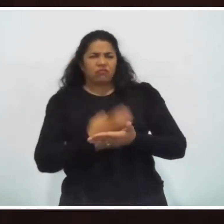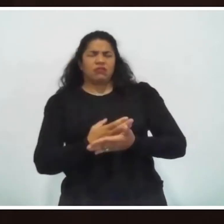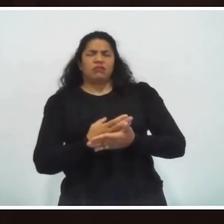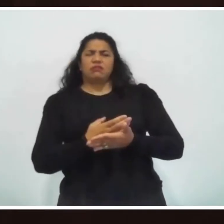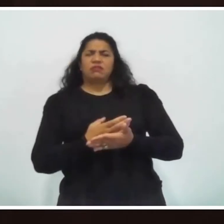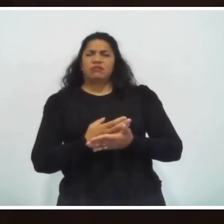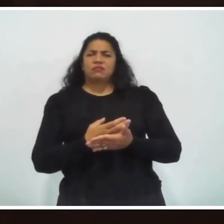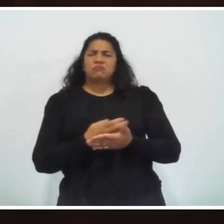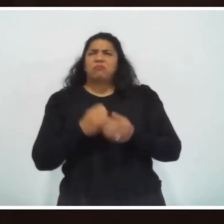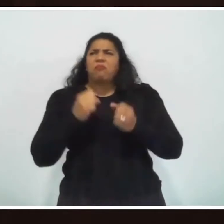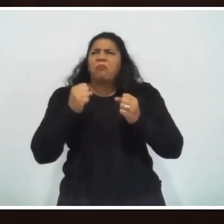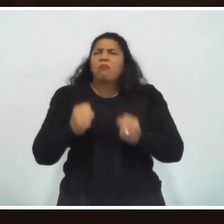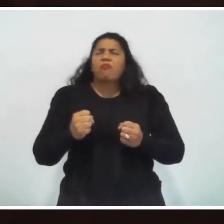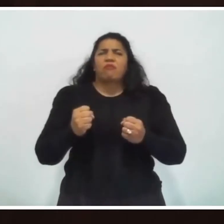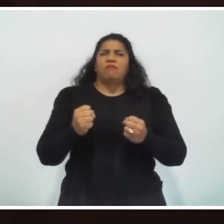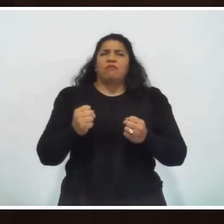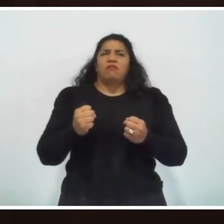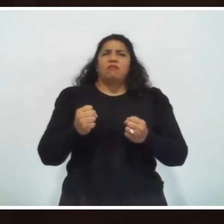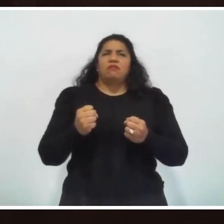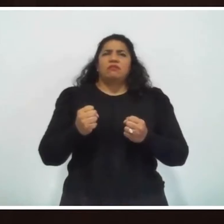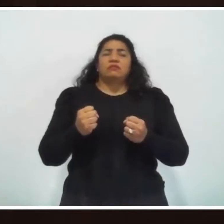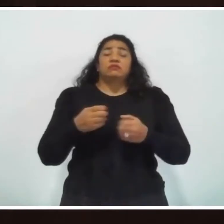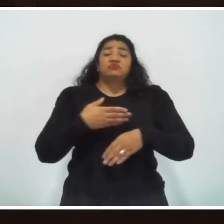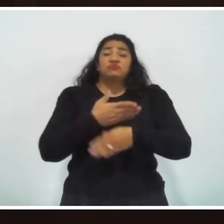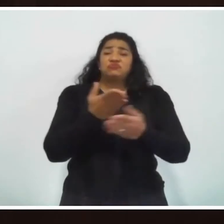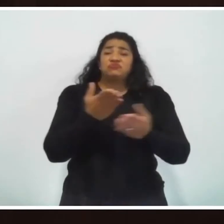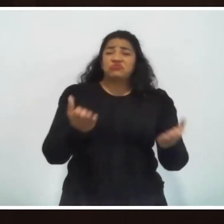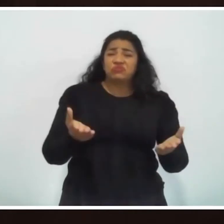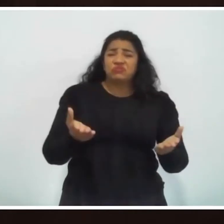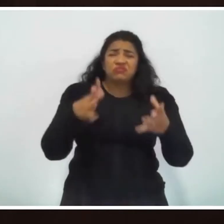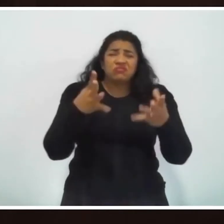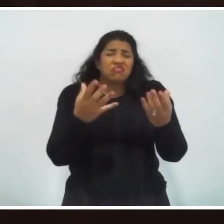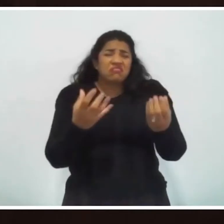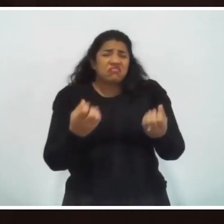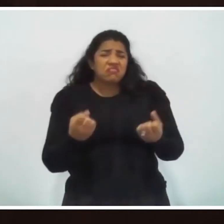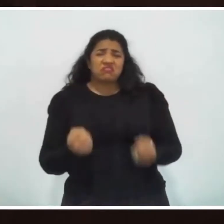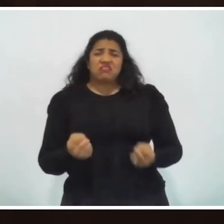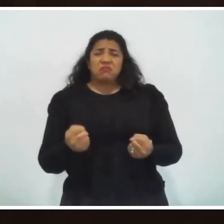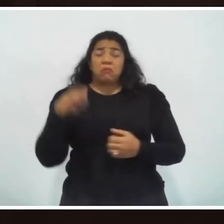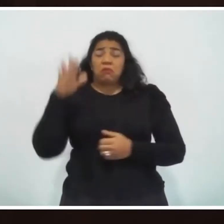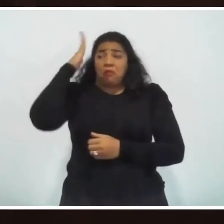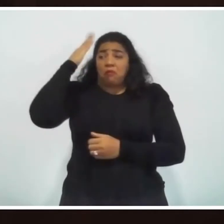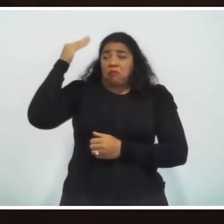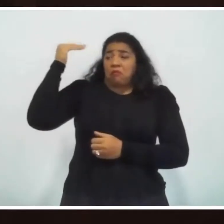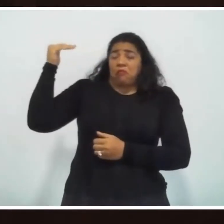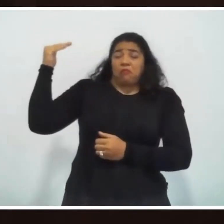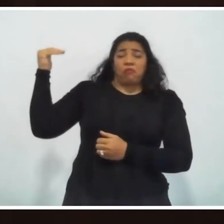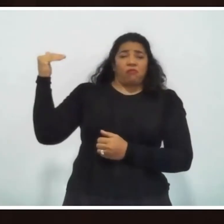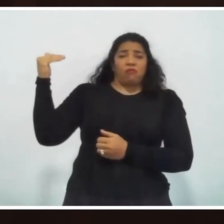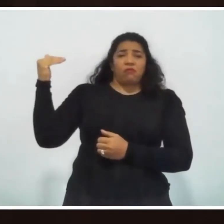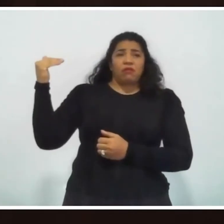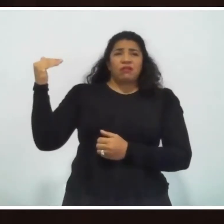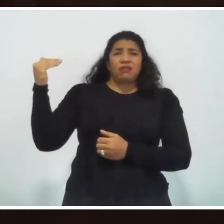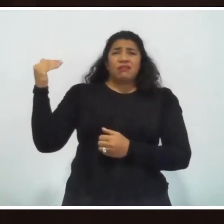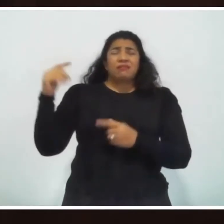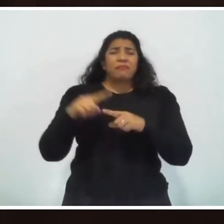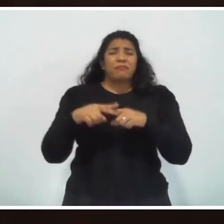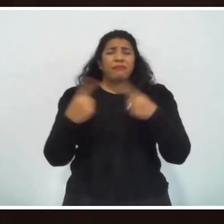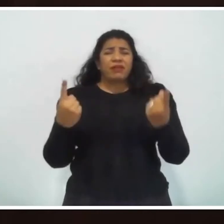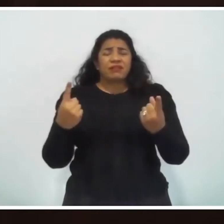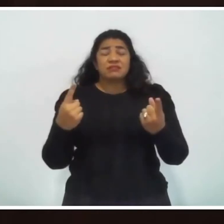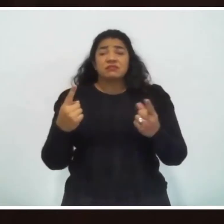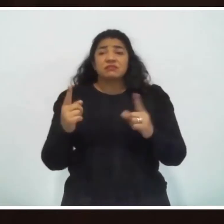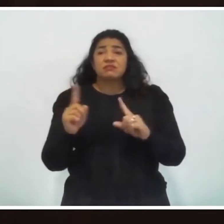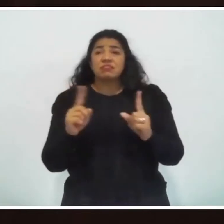Como podeis crer, vós os que aceitais glória um dos outros, e contudo não procurais a glória que